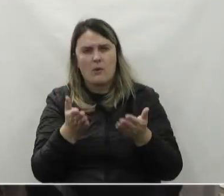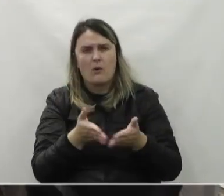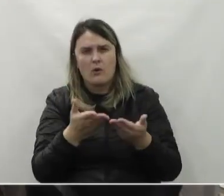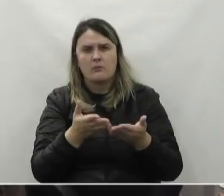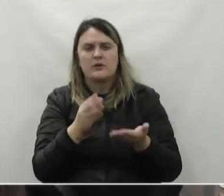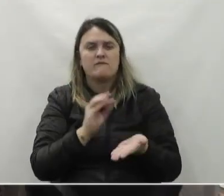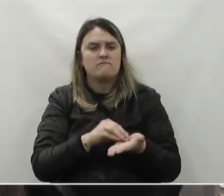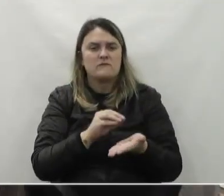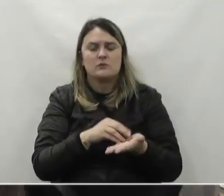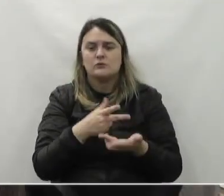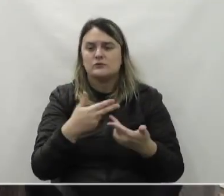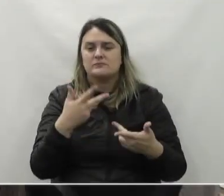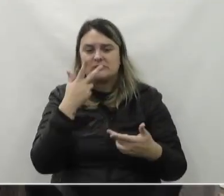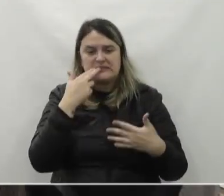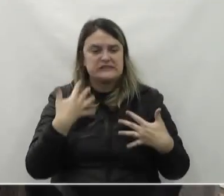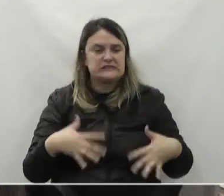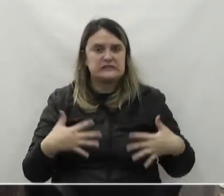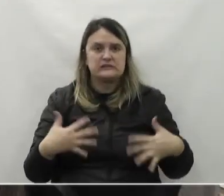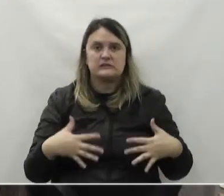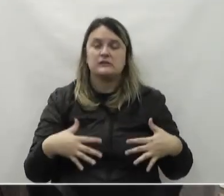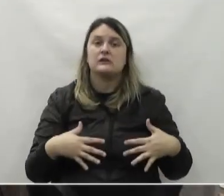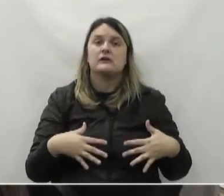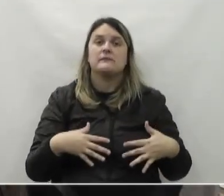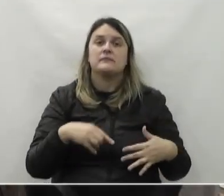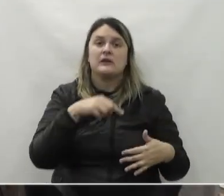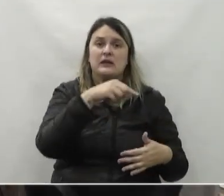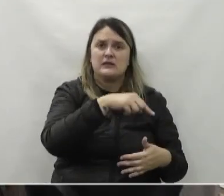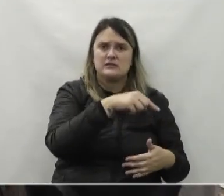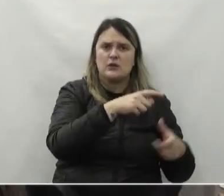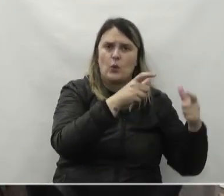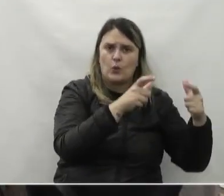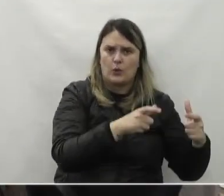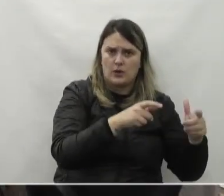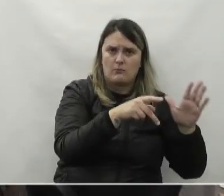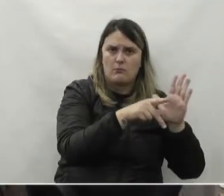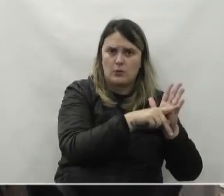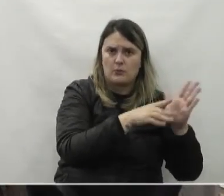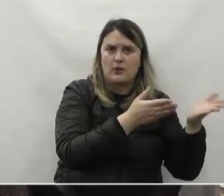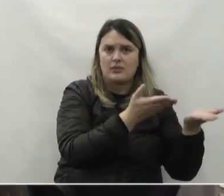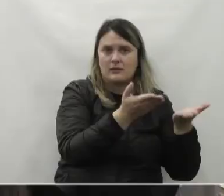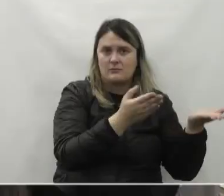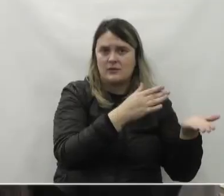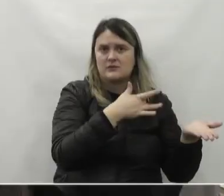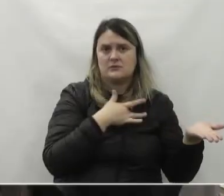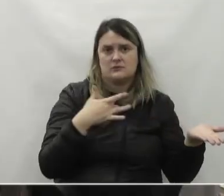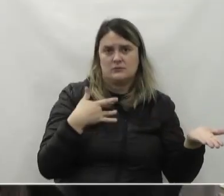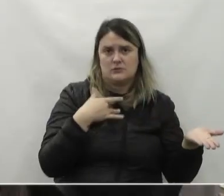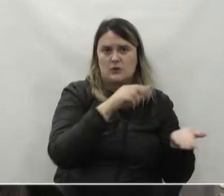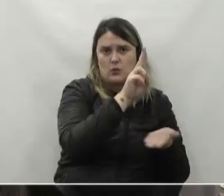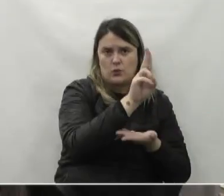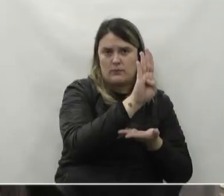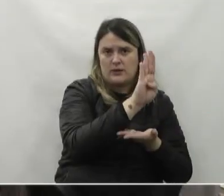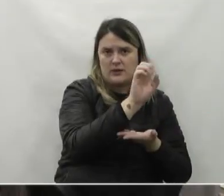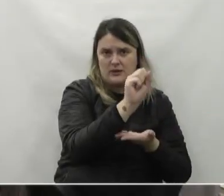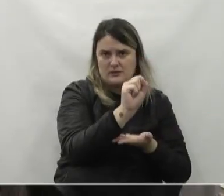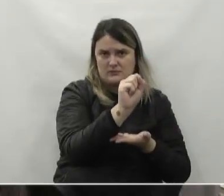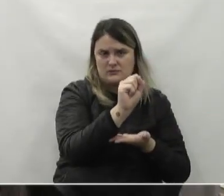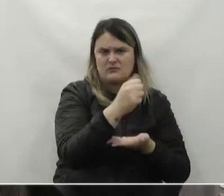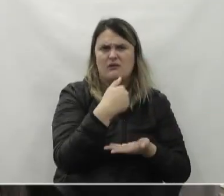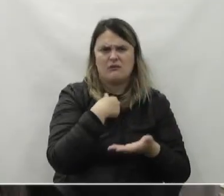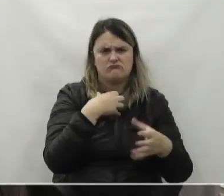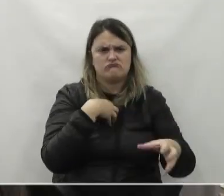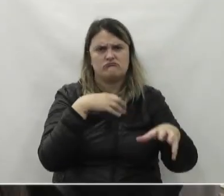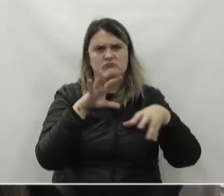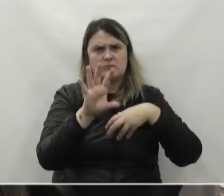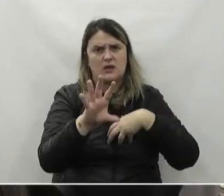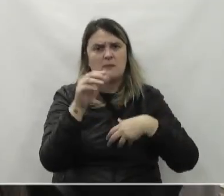padecem. E nós estamos falando de uma unidade de saúde, onde eu me coloco no lugar de uma